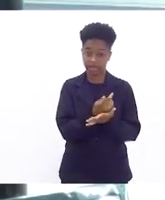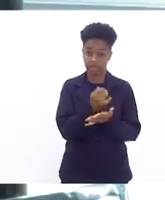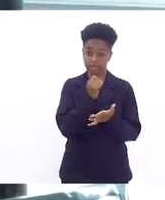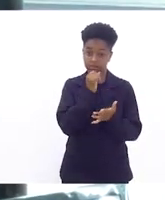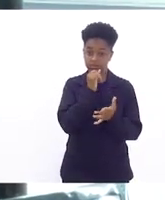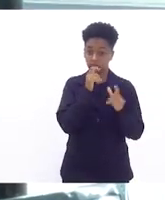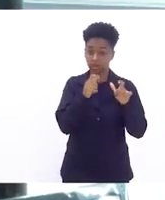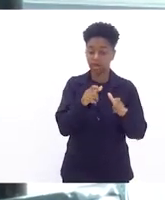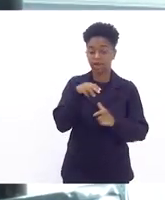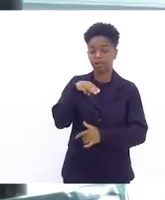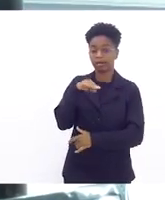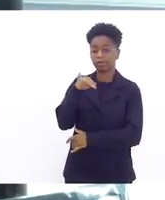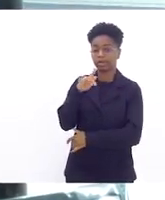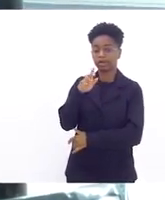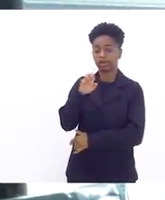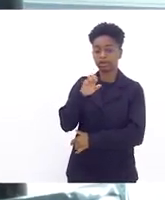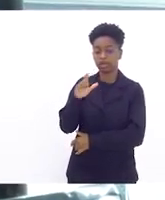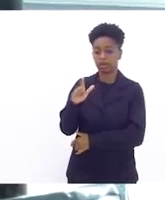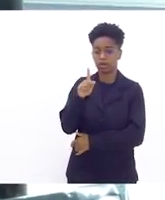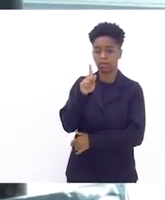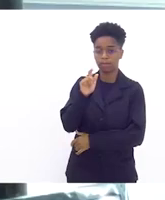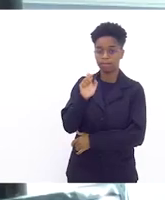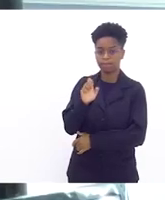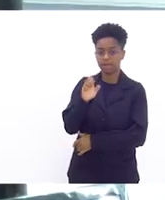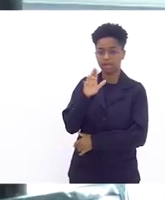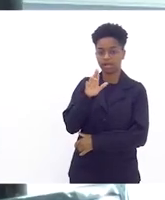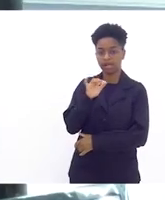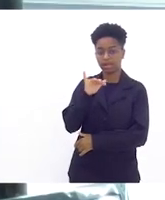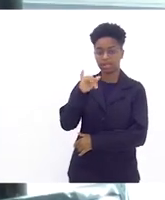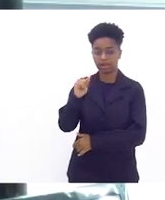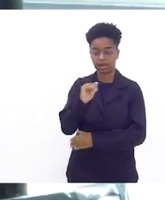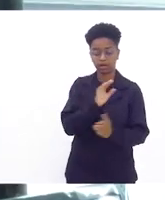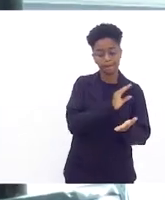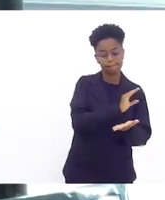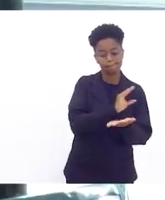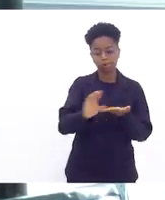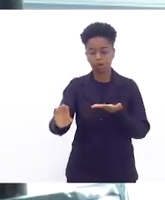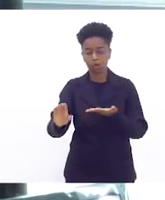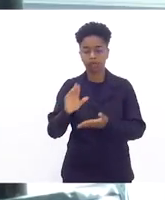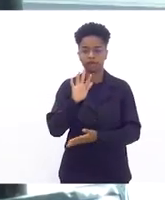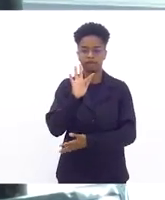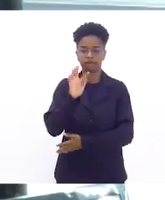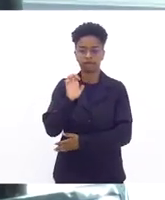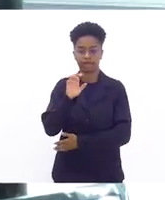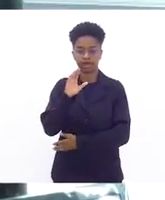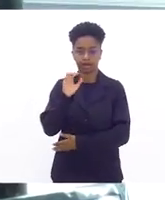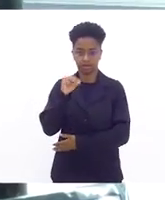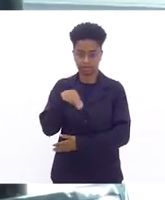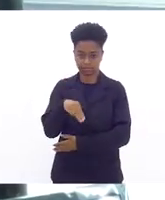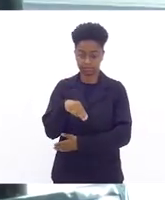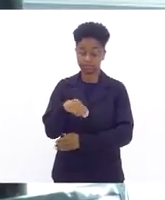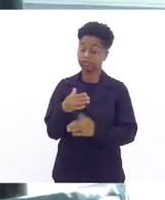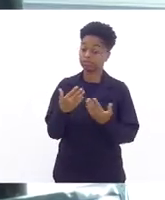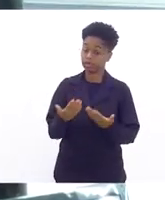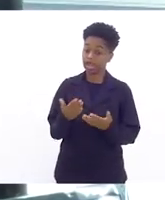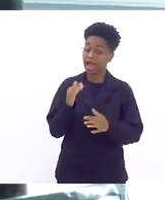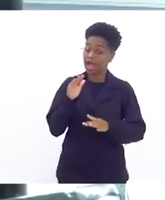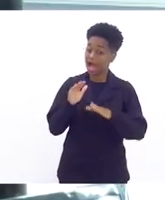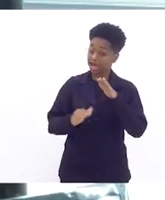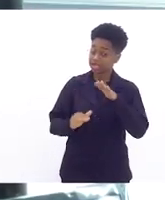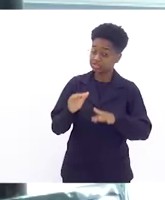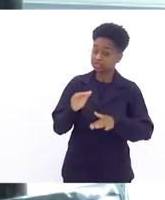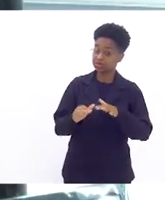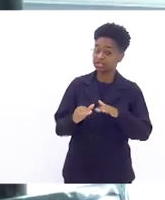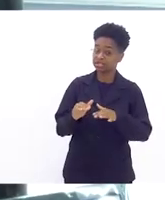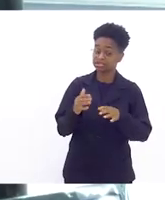Pereira essa infração os recursos vão para o fecan e muitas vezes o